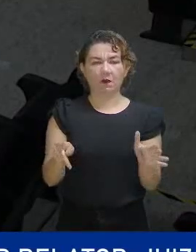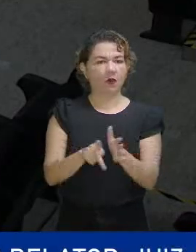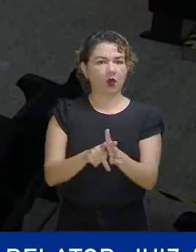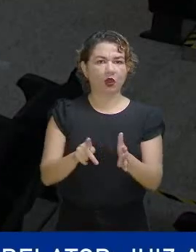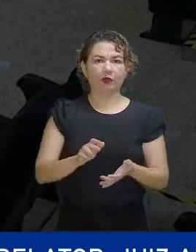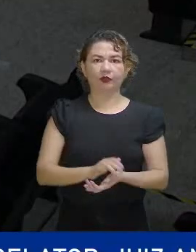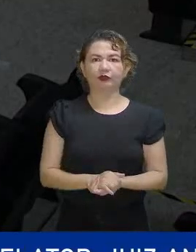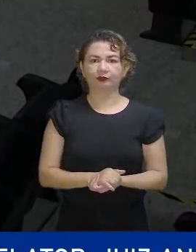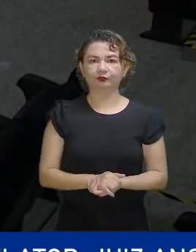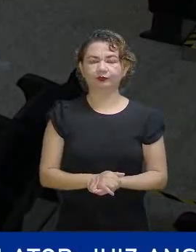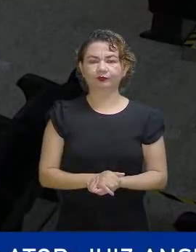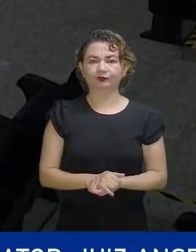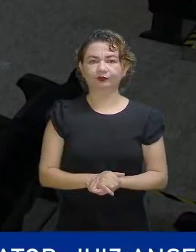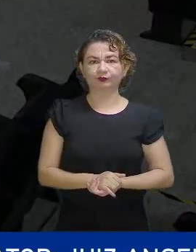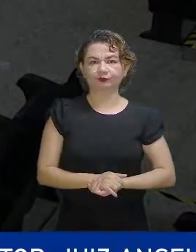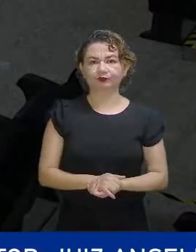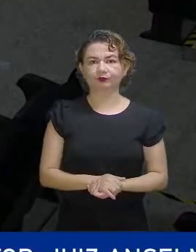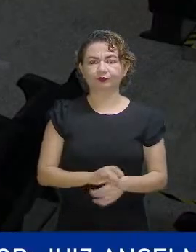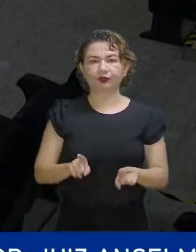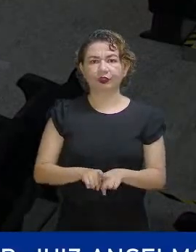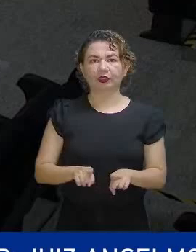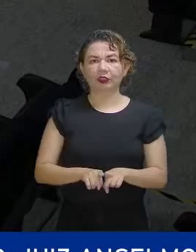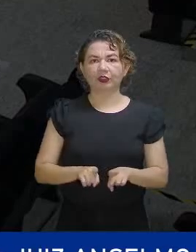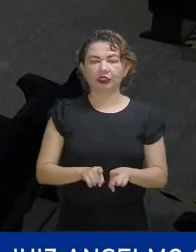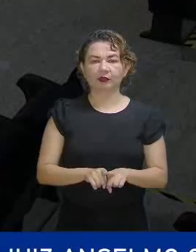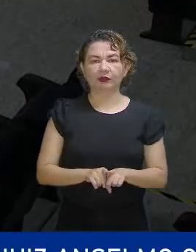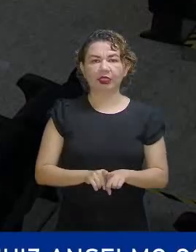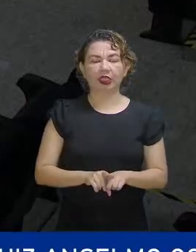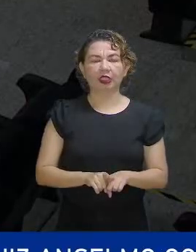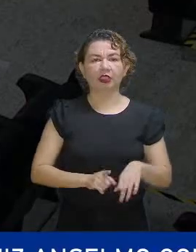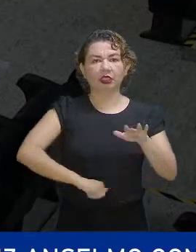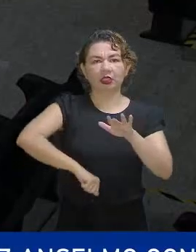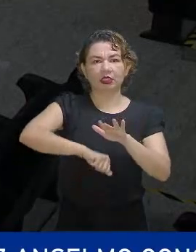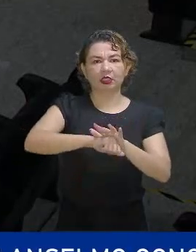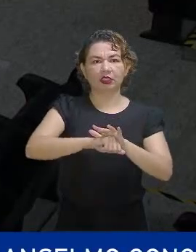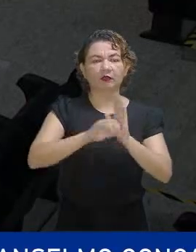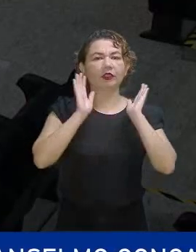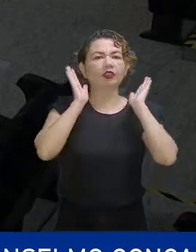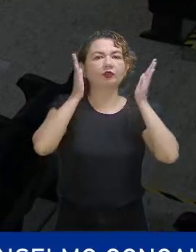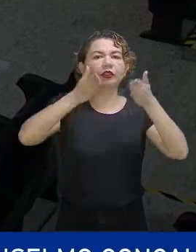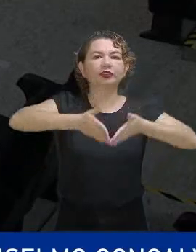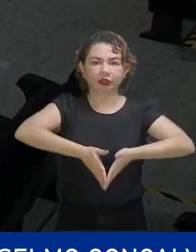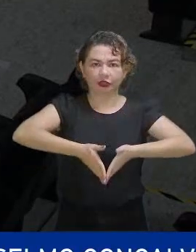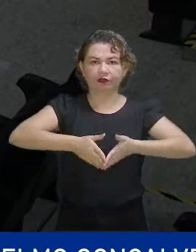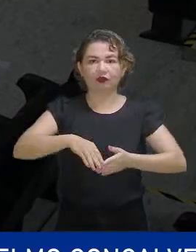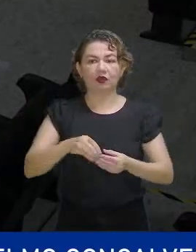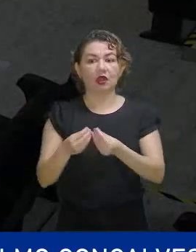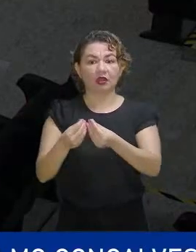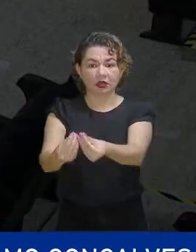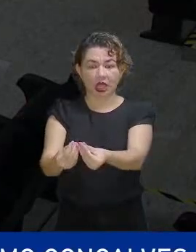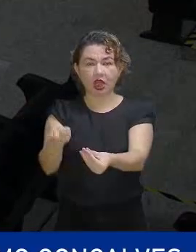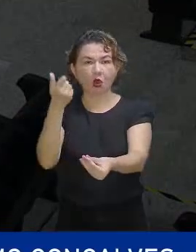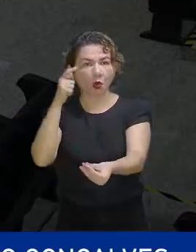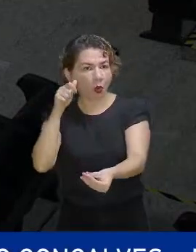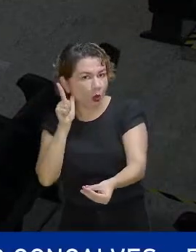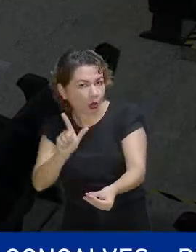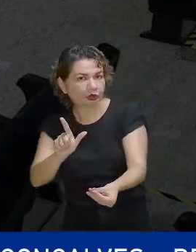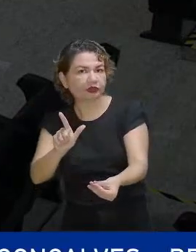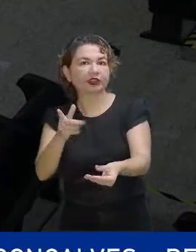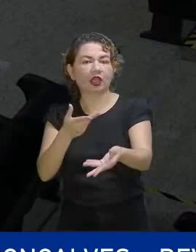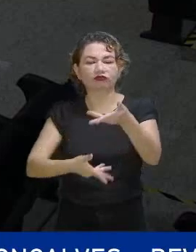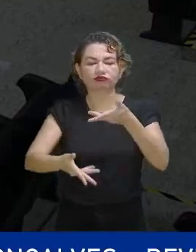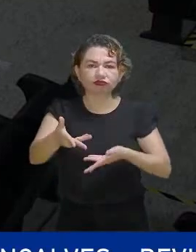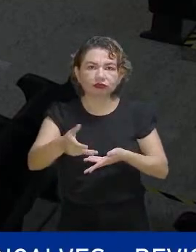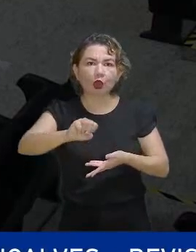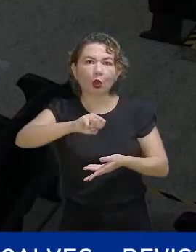corruptor ativo e a presença do dolo específico, qual seja obter ou dar voto, conseguir ou